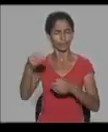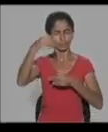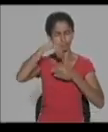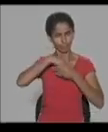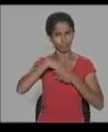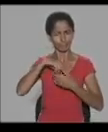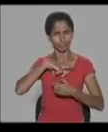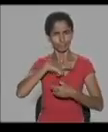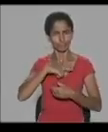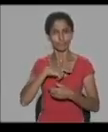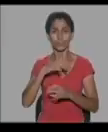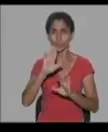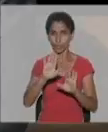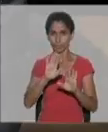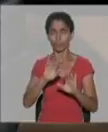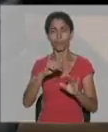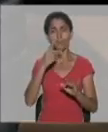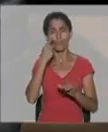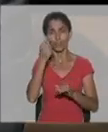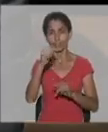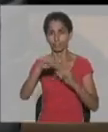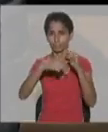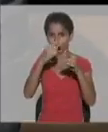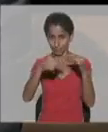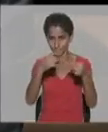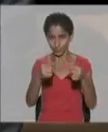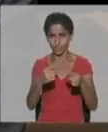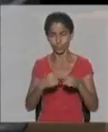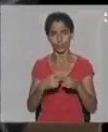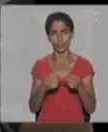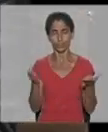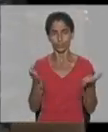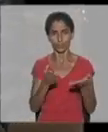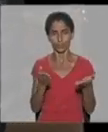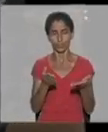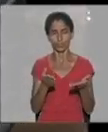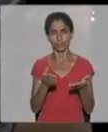potencialidade. Né? Hoje, mas, Marquinhos, a gente vai falar sobre isso no próximo bloco,